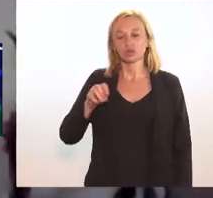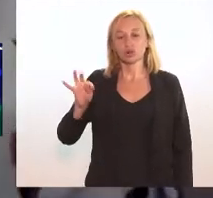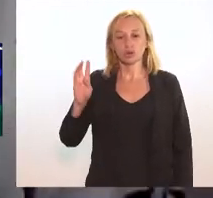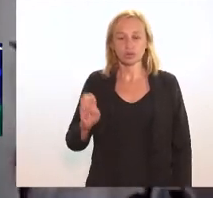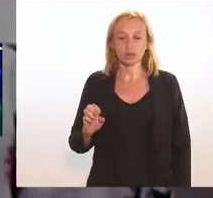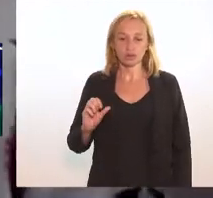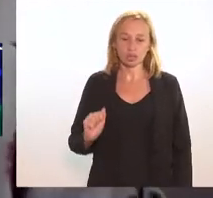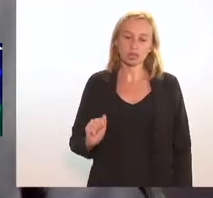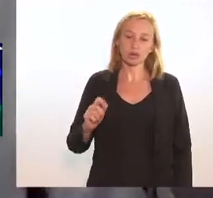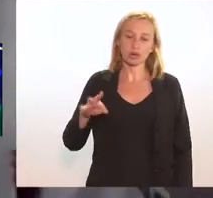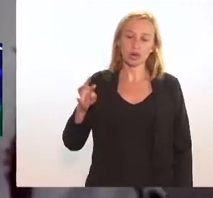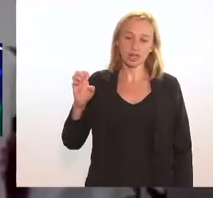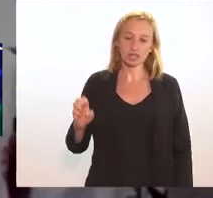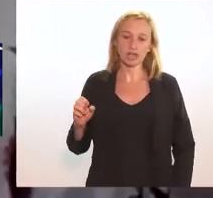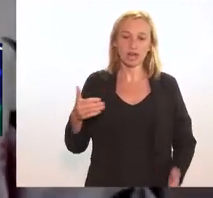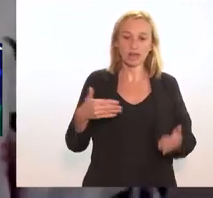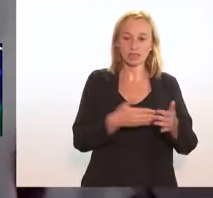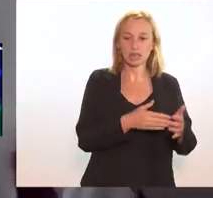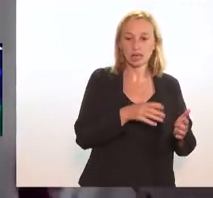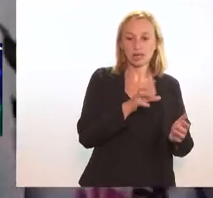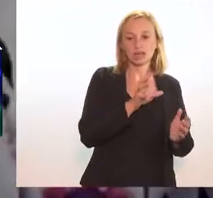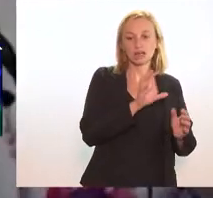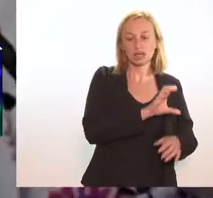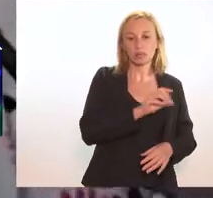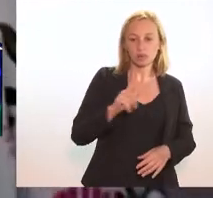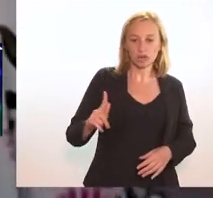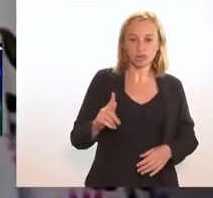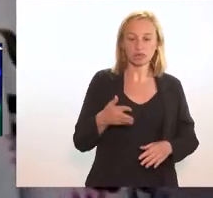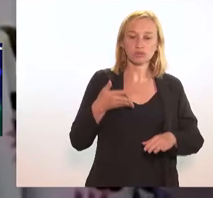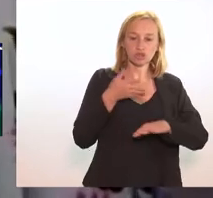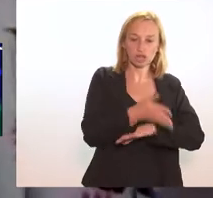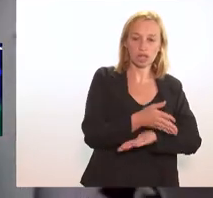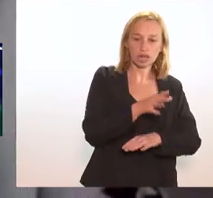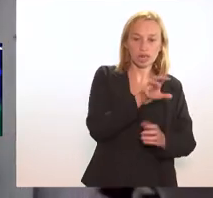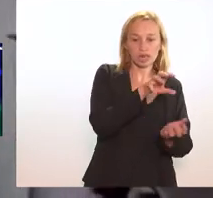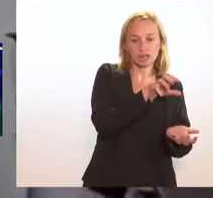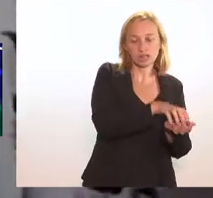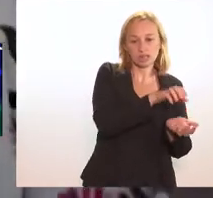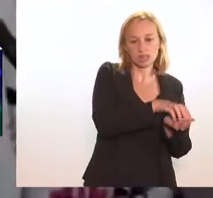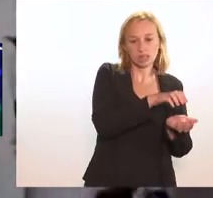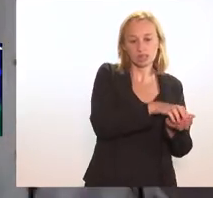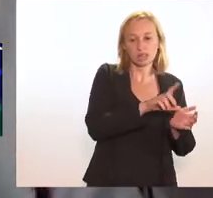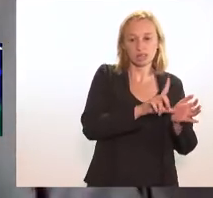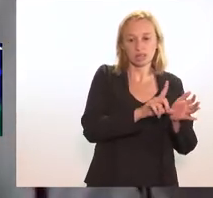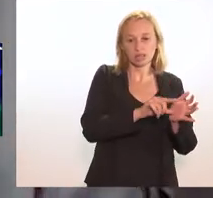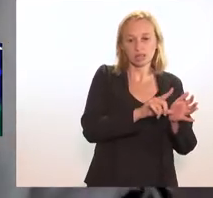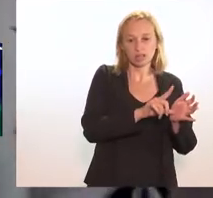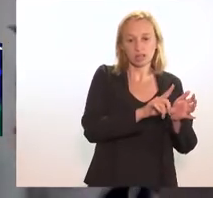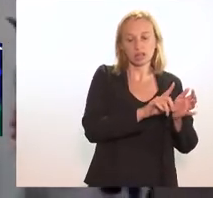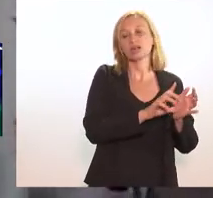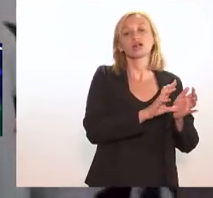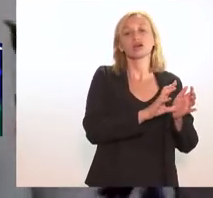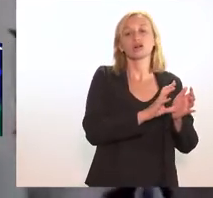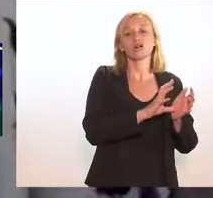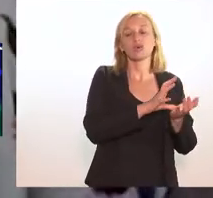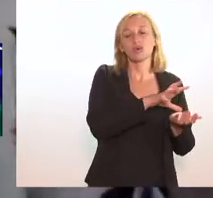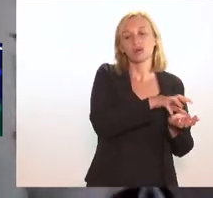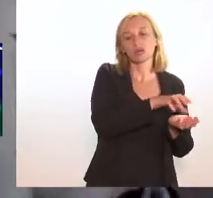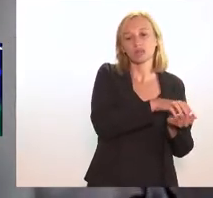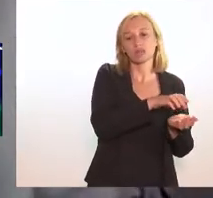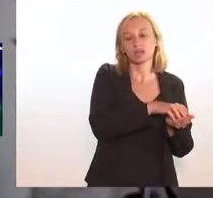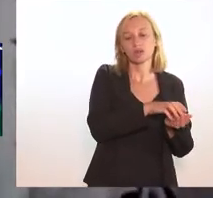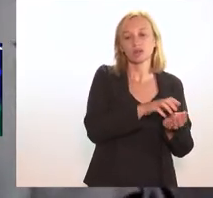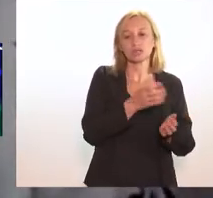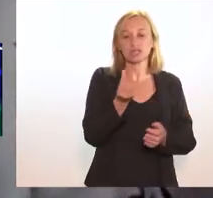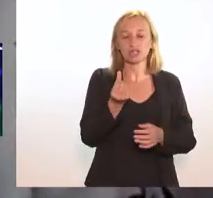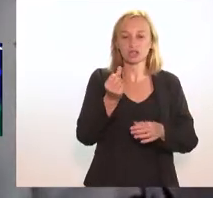E quando eu cheguei na plataforma de Santa Cruz, a plataforma estava muito cheia pelo horário. 6 horas da manhã, estava muito cheia. É porque teve um problema de